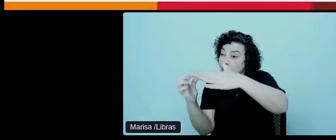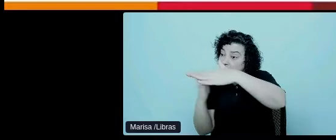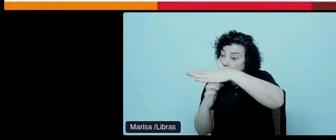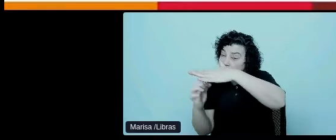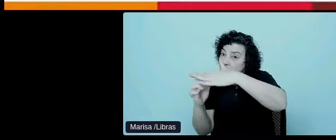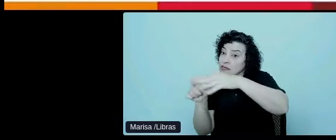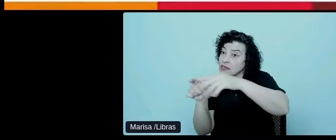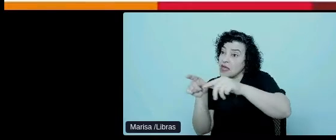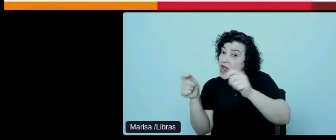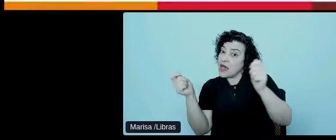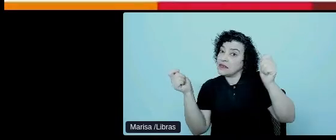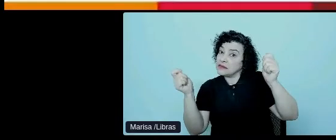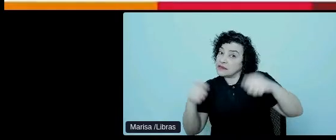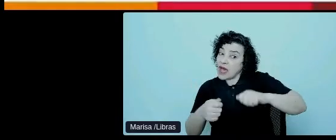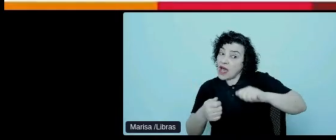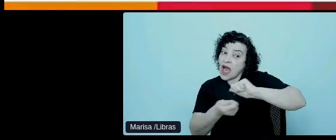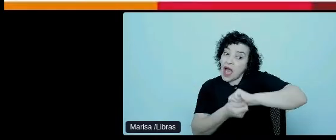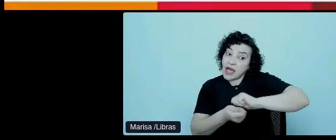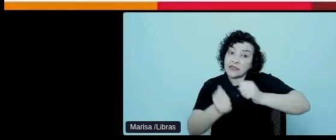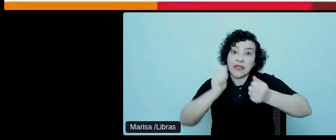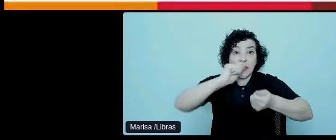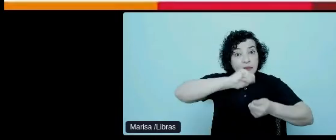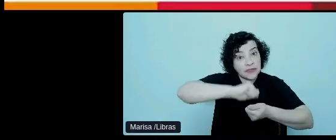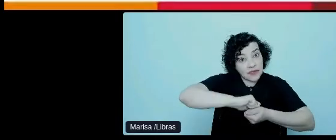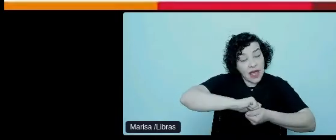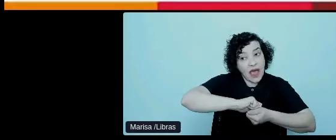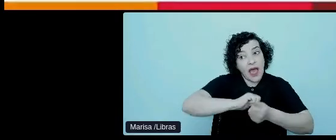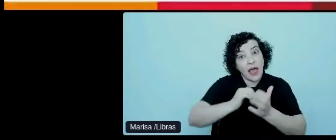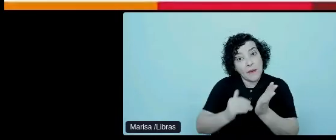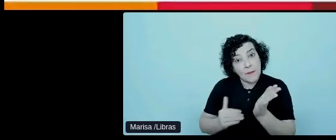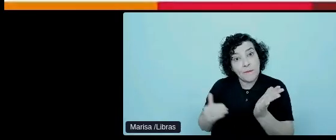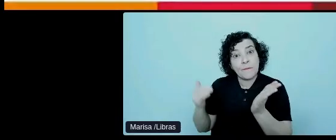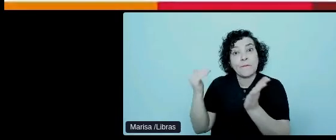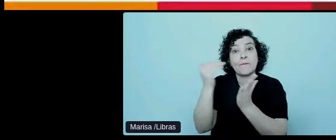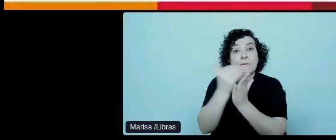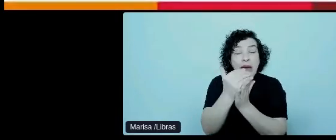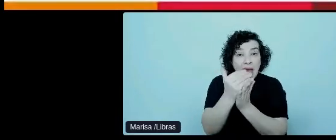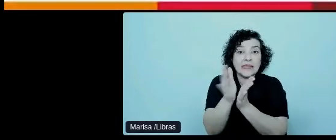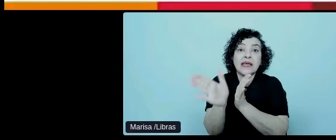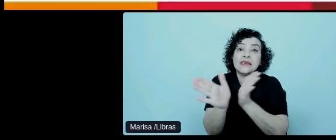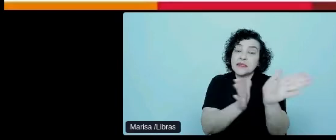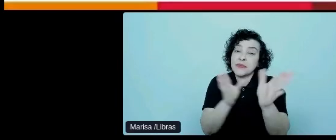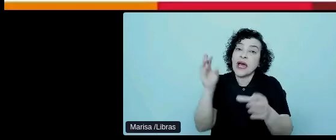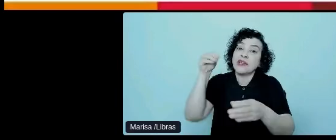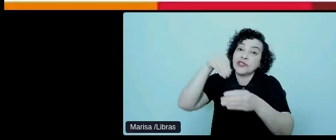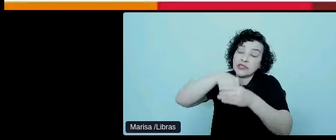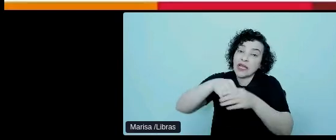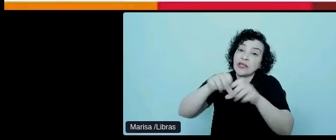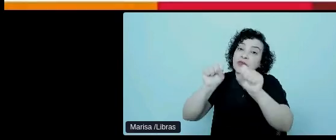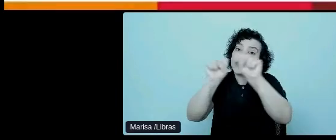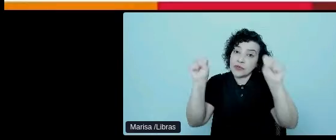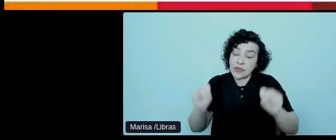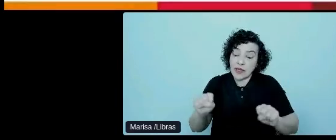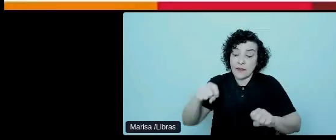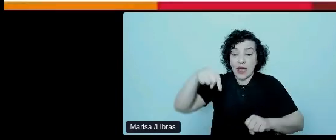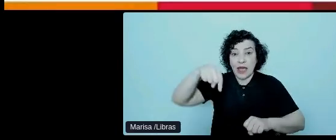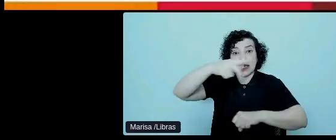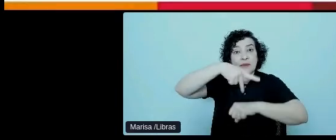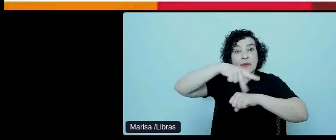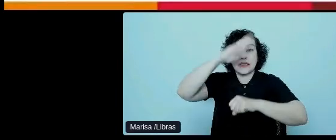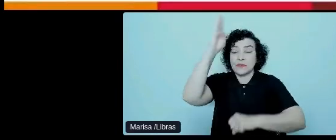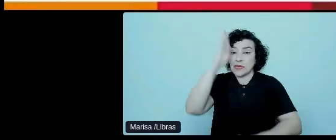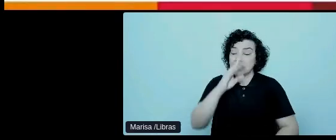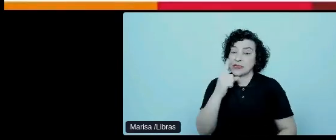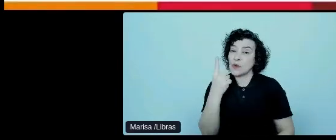nesse pedaço, eu posso fazer mais coisas. Porque, gente, pensa bem, só aqui no Brasil a gente tem menos de 1%